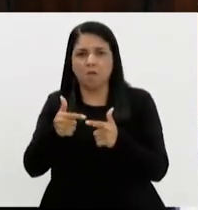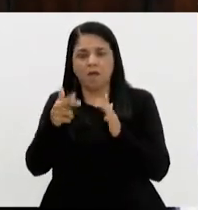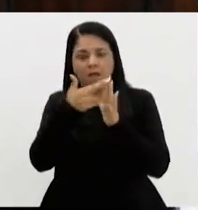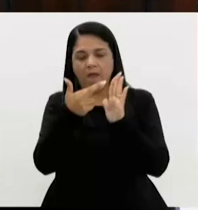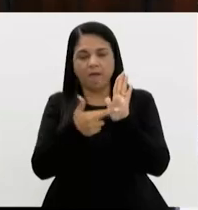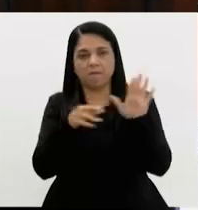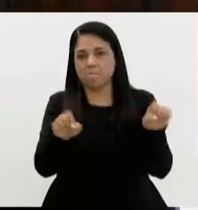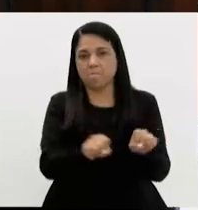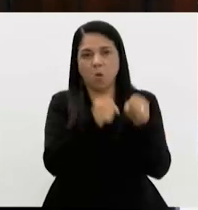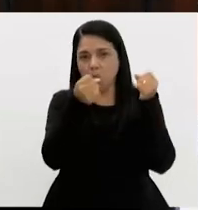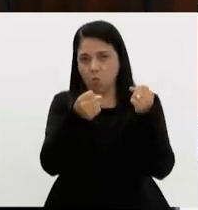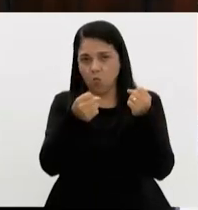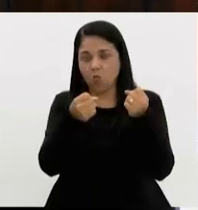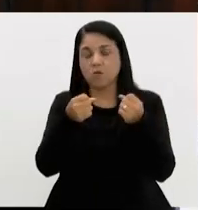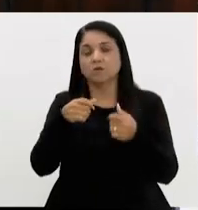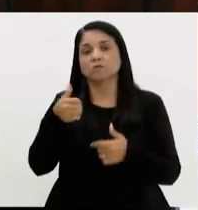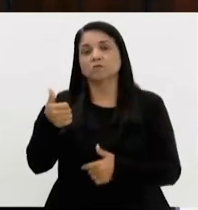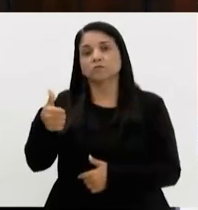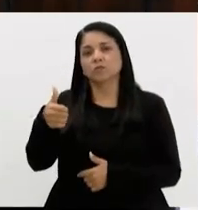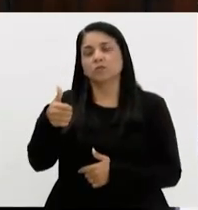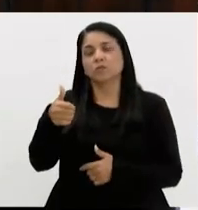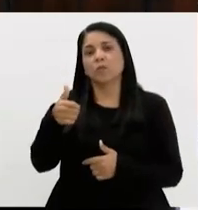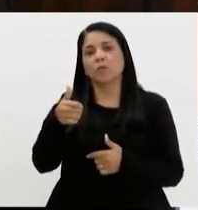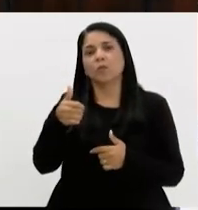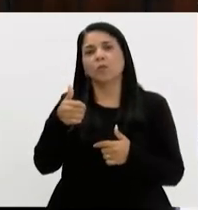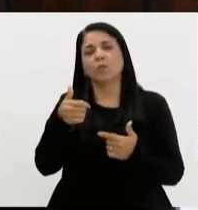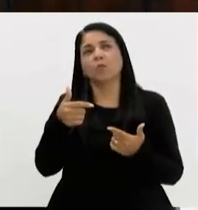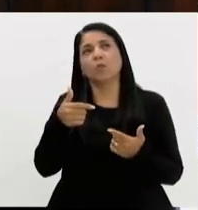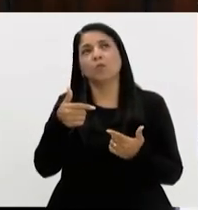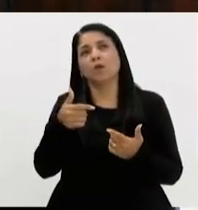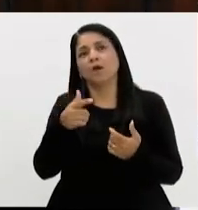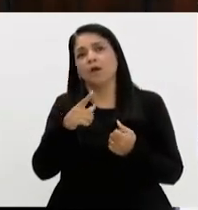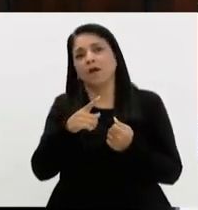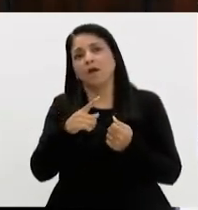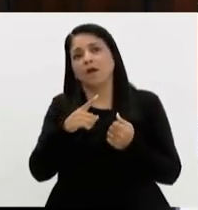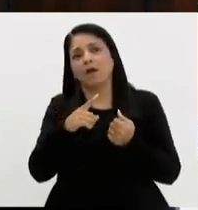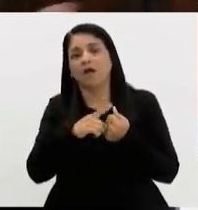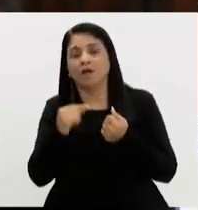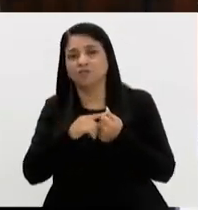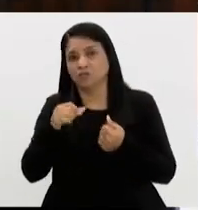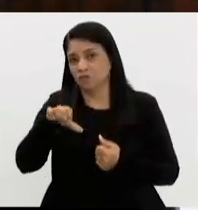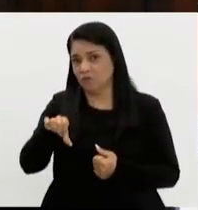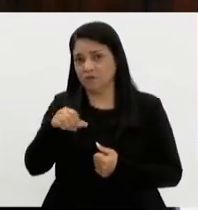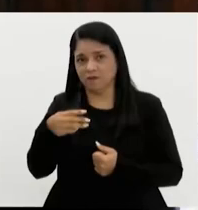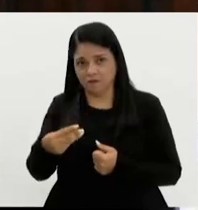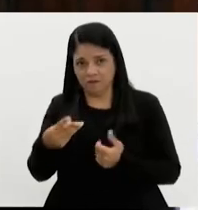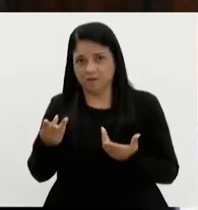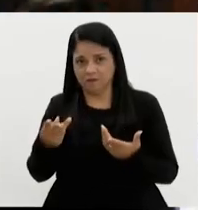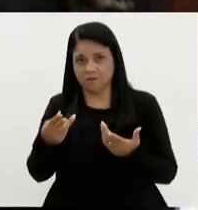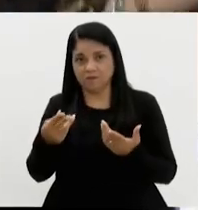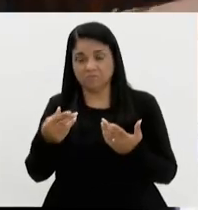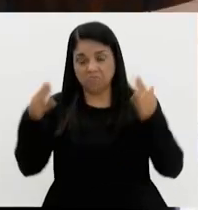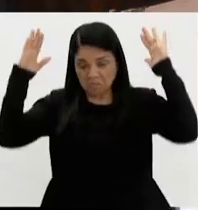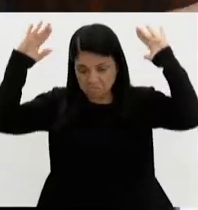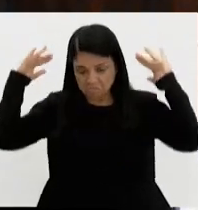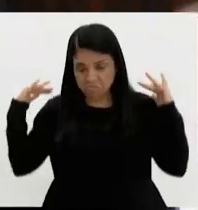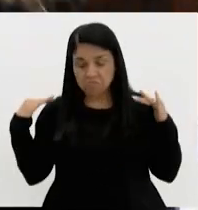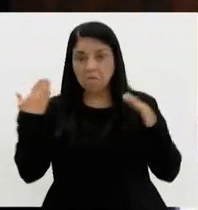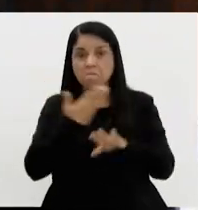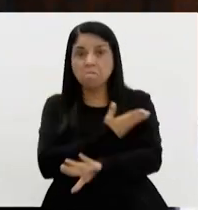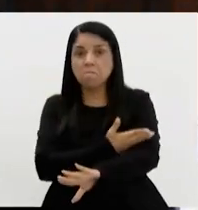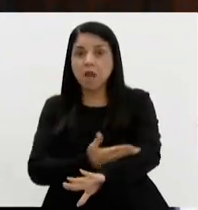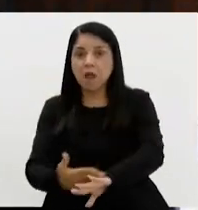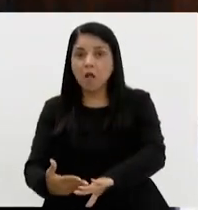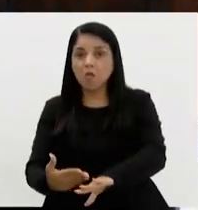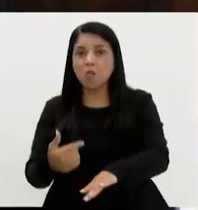73 que é a quebra o desequilíbrio de chances Então se o fundo é branco qual diferença faz você fazer uma live no fundo